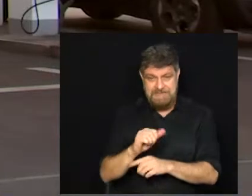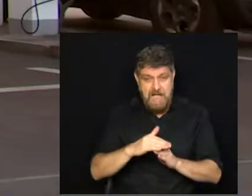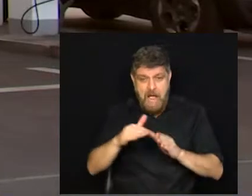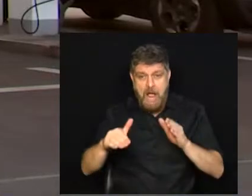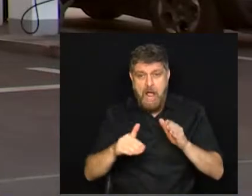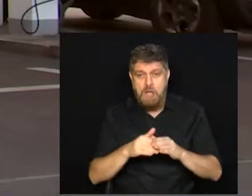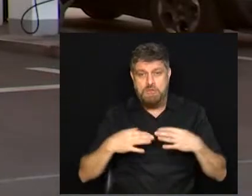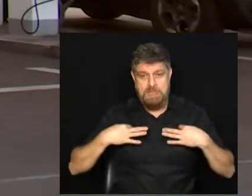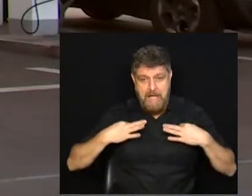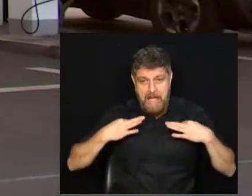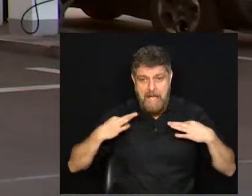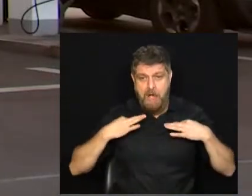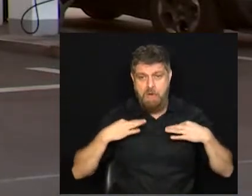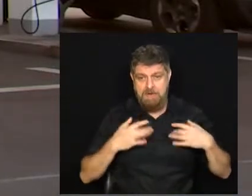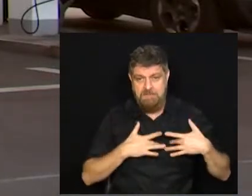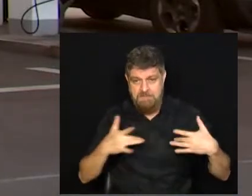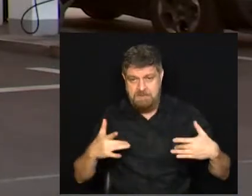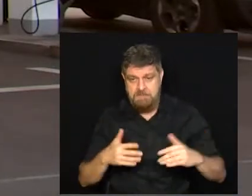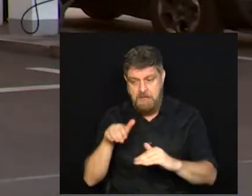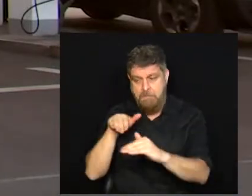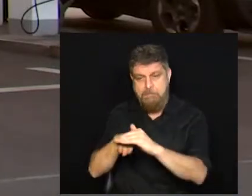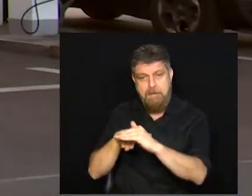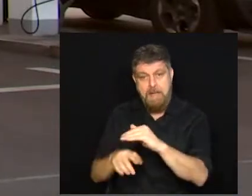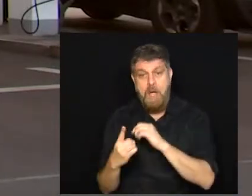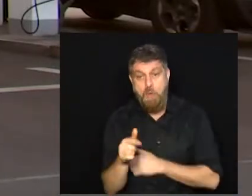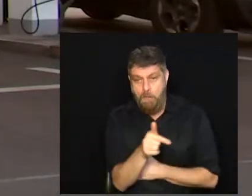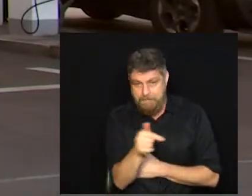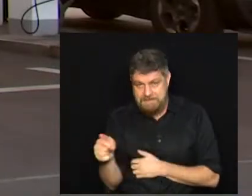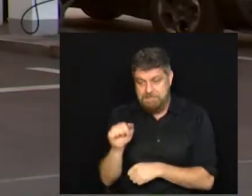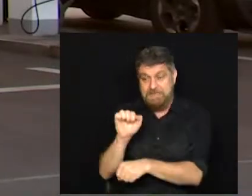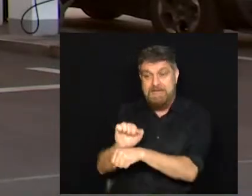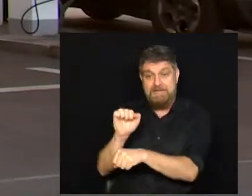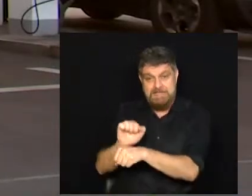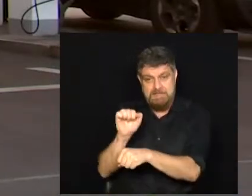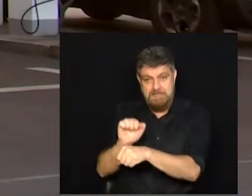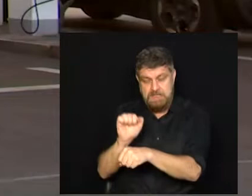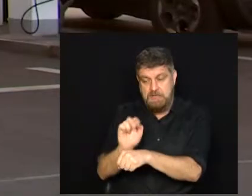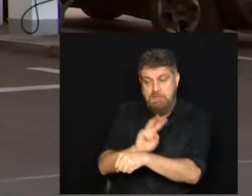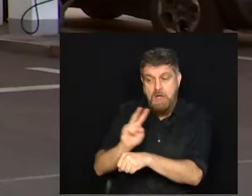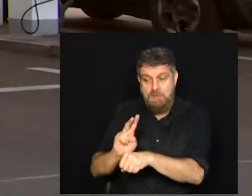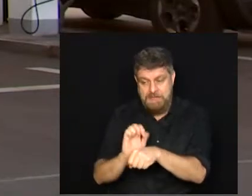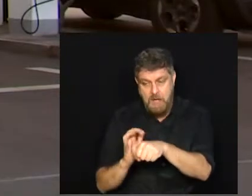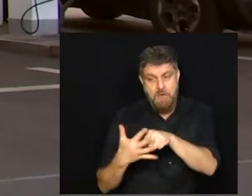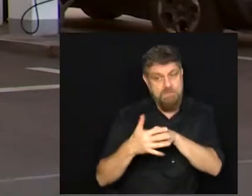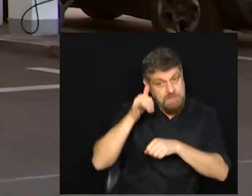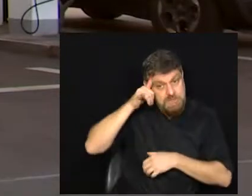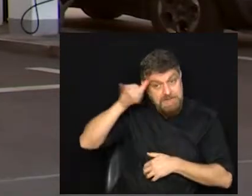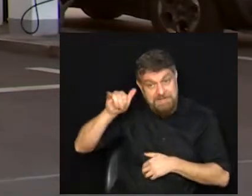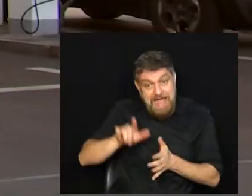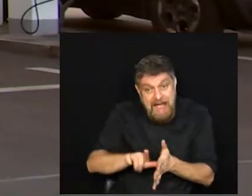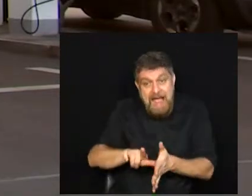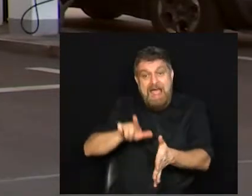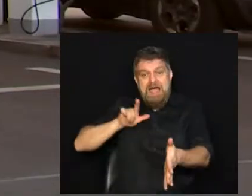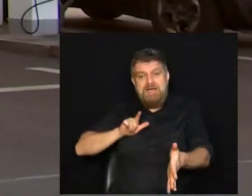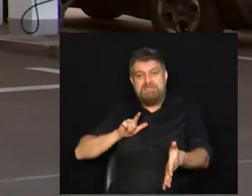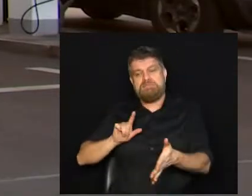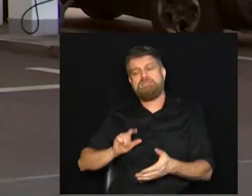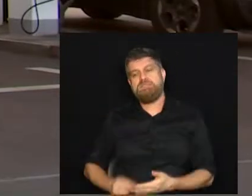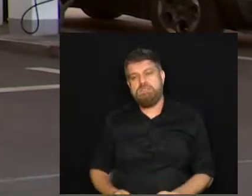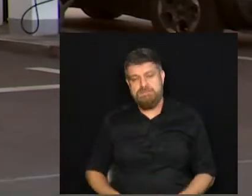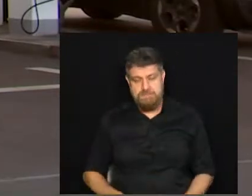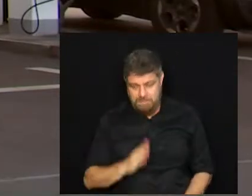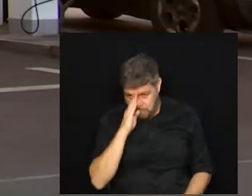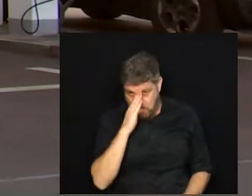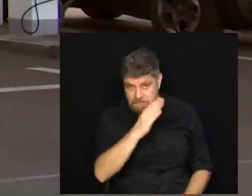ficarão pelo menos uma semana em quarentena como medida preventiva à Covid-19 antes de serem encaminhadas ao